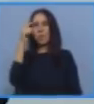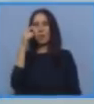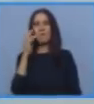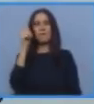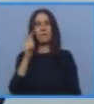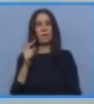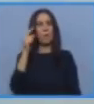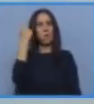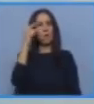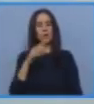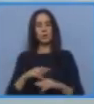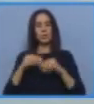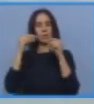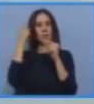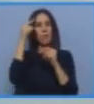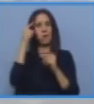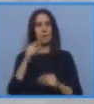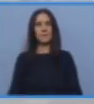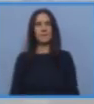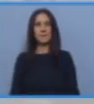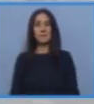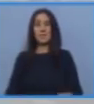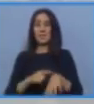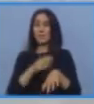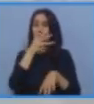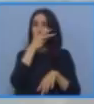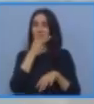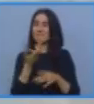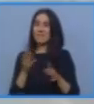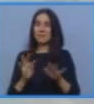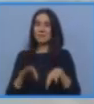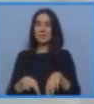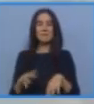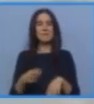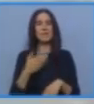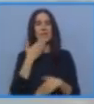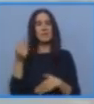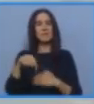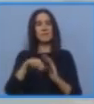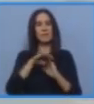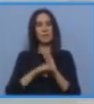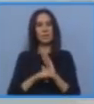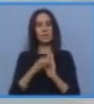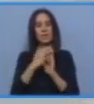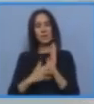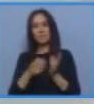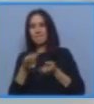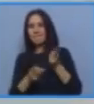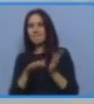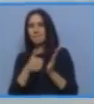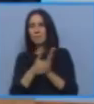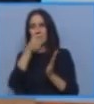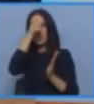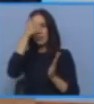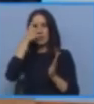fé, há um só Espírito. O nosso tempo, infelizmente, chegou ao fim. Agradeço-vos terem estado aqui no programa Eclésia a analisar os textos da Bíblia deste domingo, o domingo